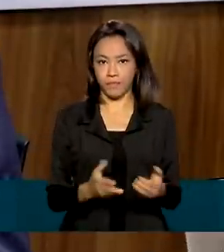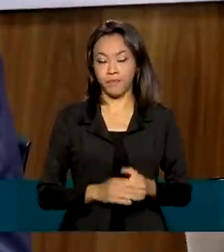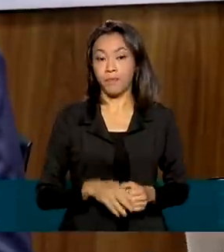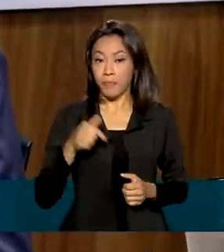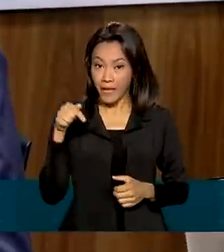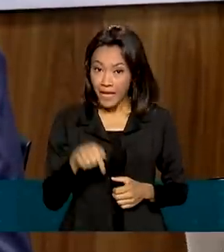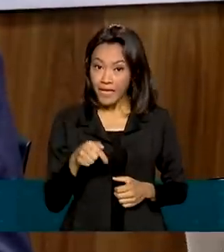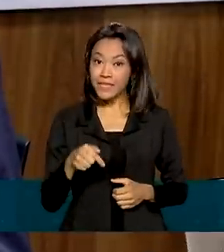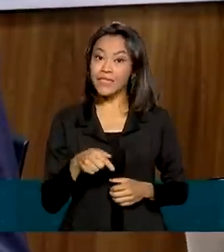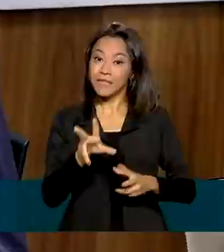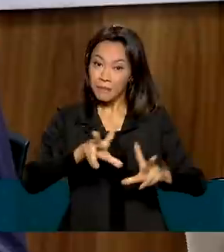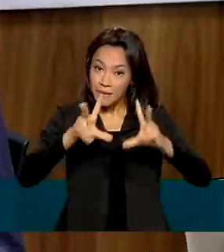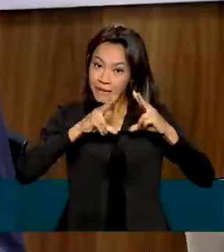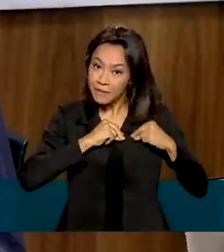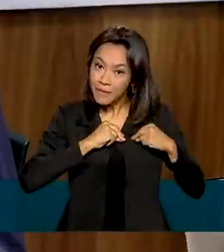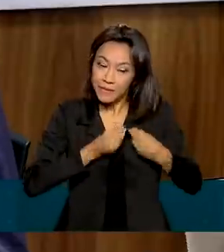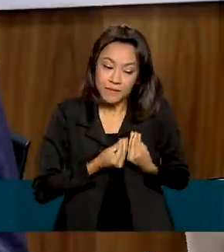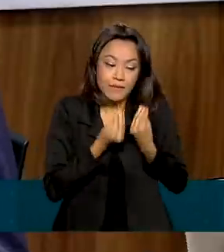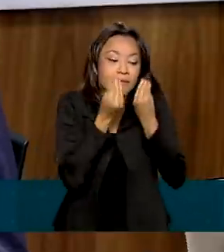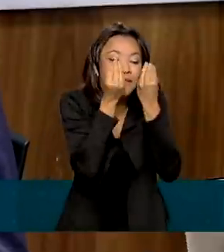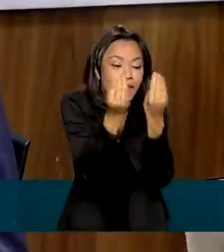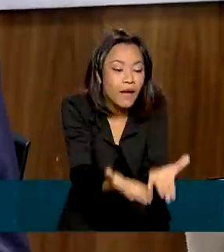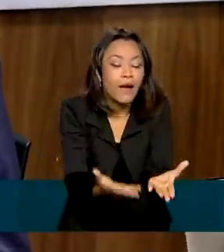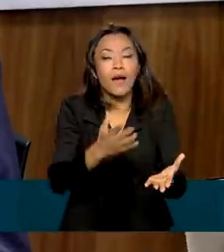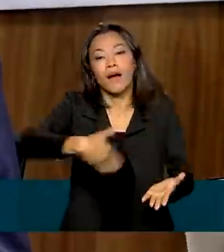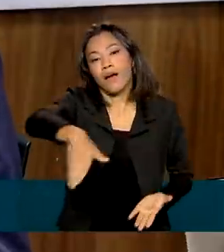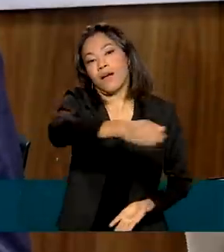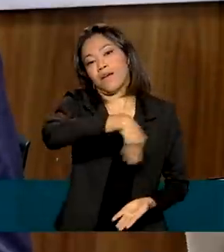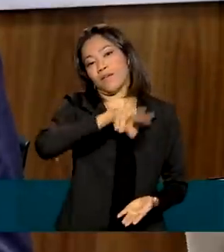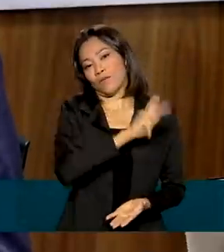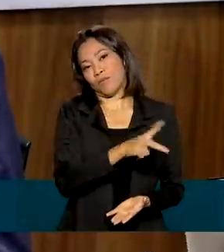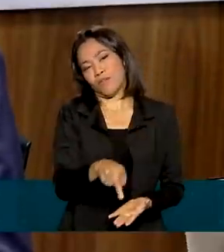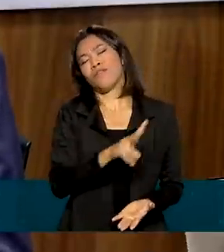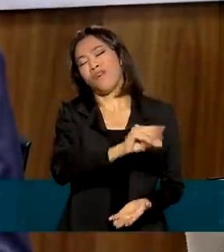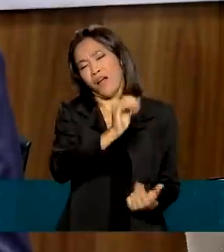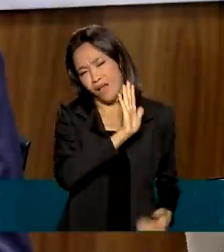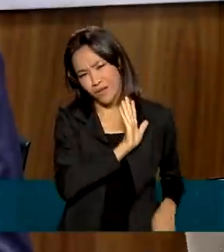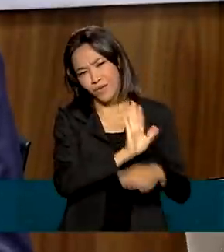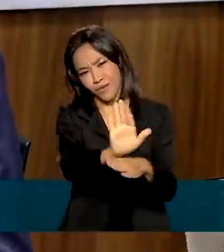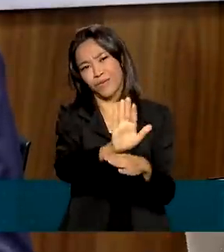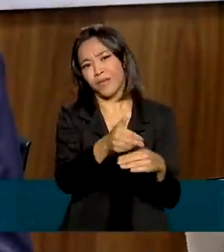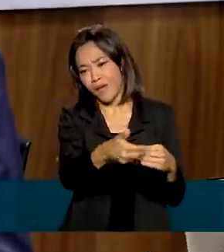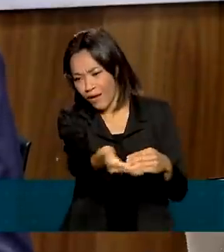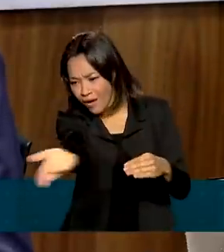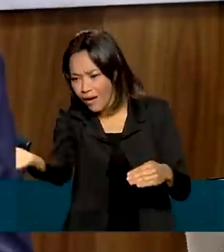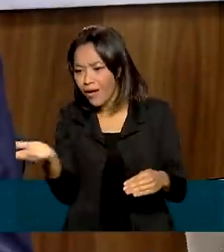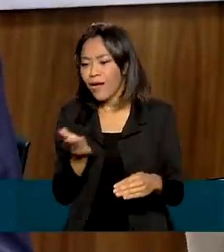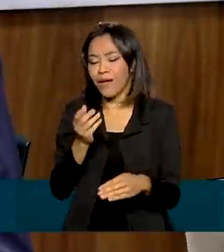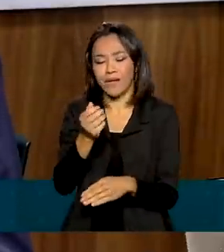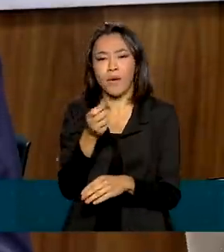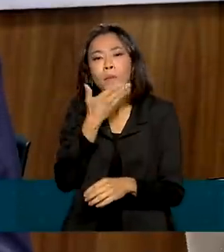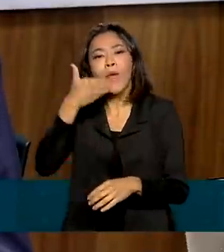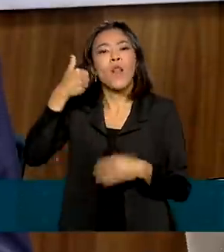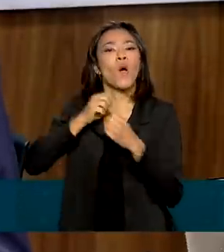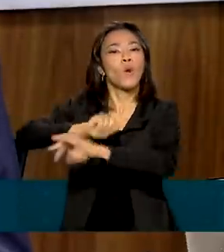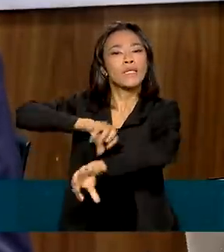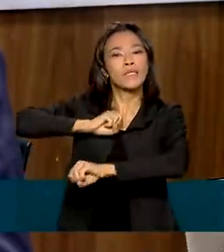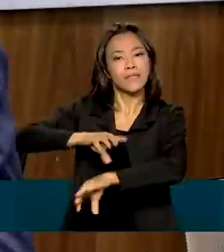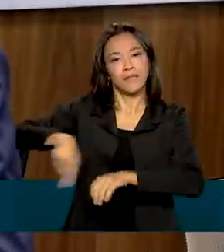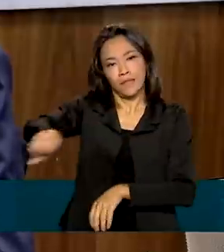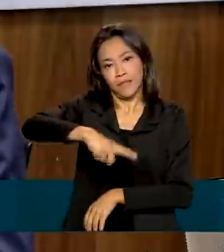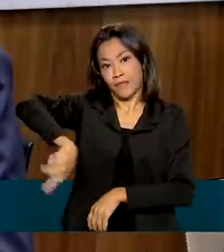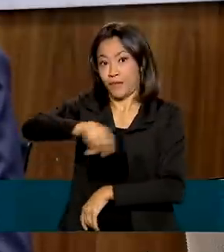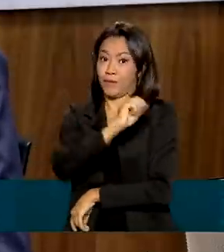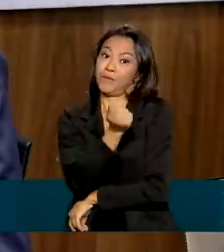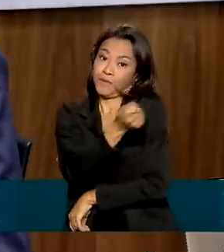essa recompensa esse a gratificação um pouco maior para o professor ele vai ajudar na ponta da linha uma melhor educação para nossa